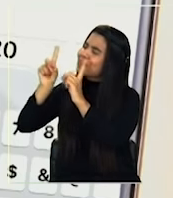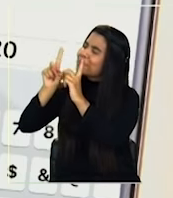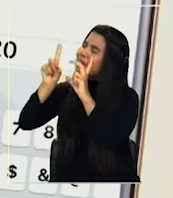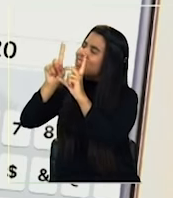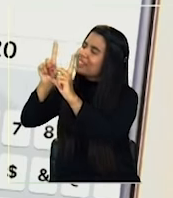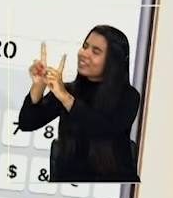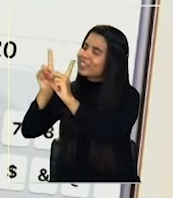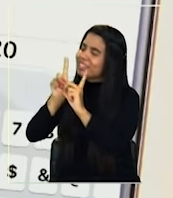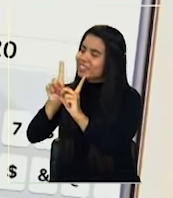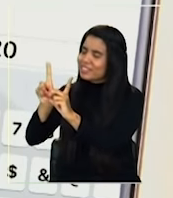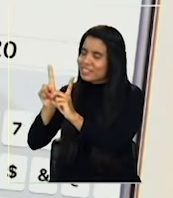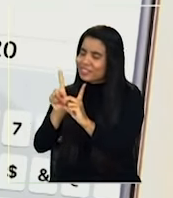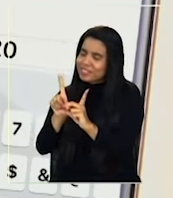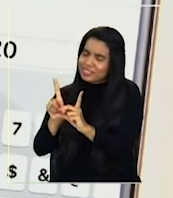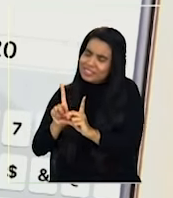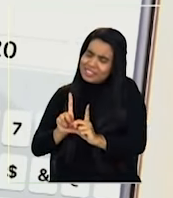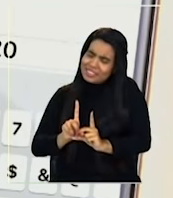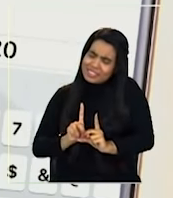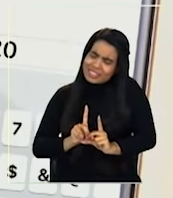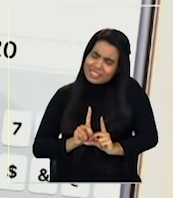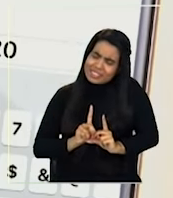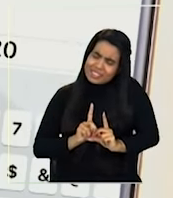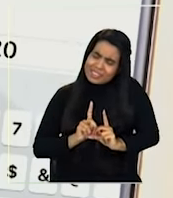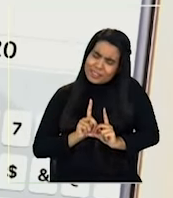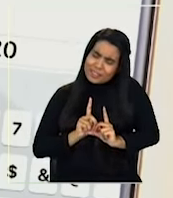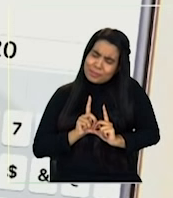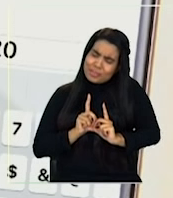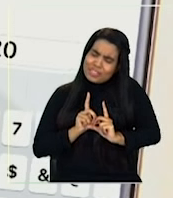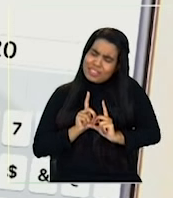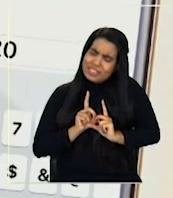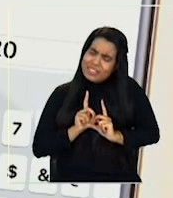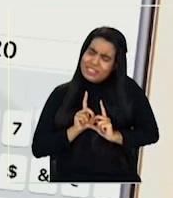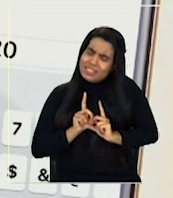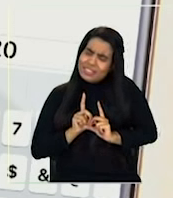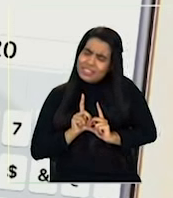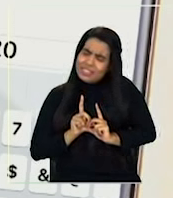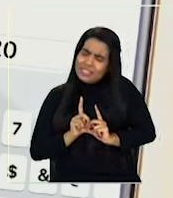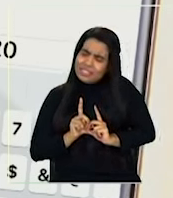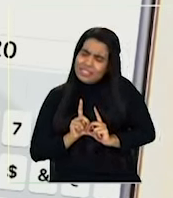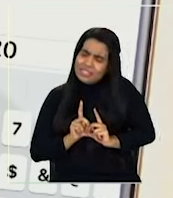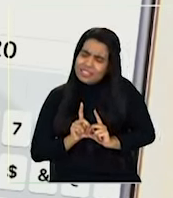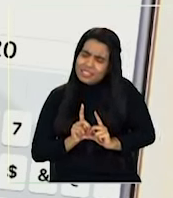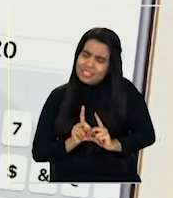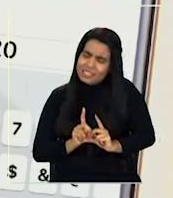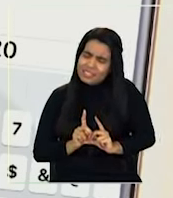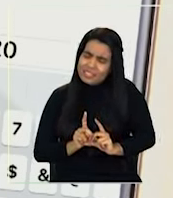Rei meu e Deus